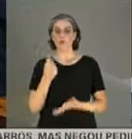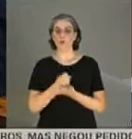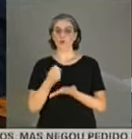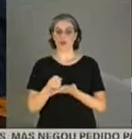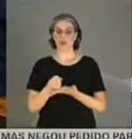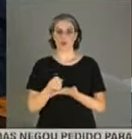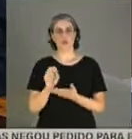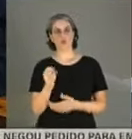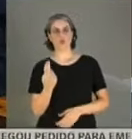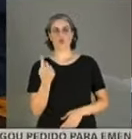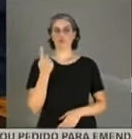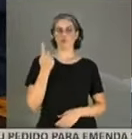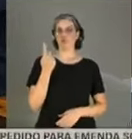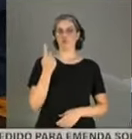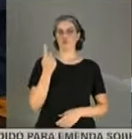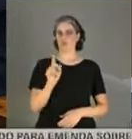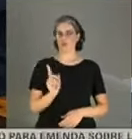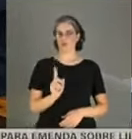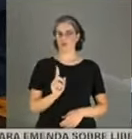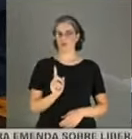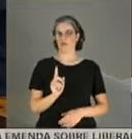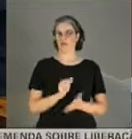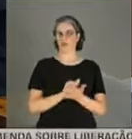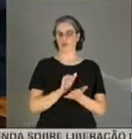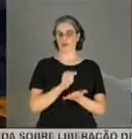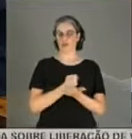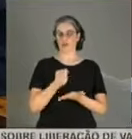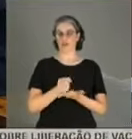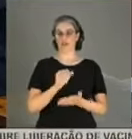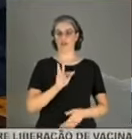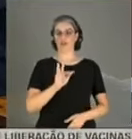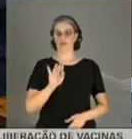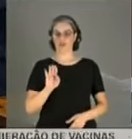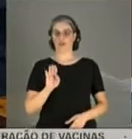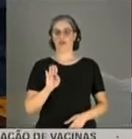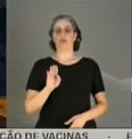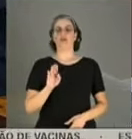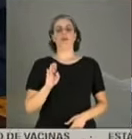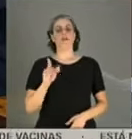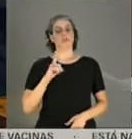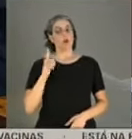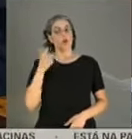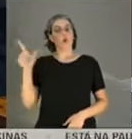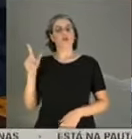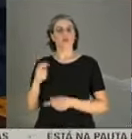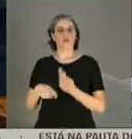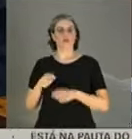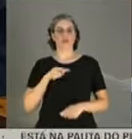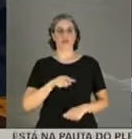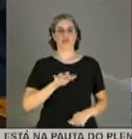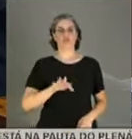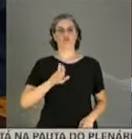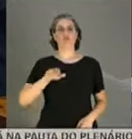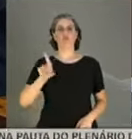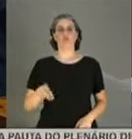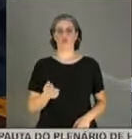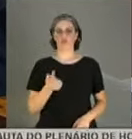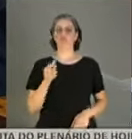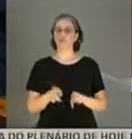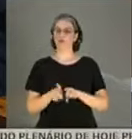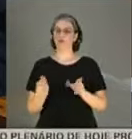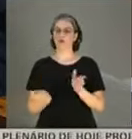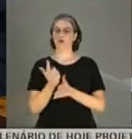uma relação contratual com o Fibbank. Vossa senhoria também teria tido outras negociações com esse fundo, inclusive em relação à compra